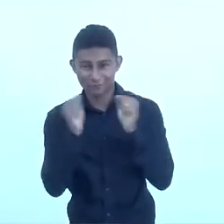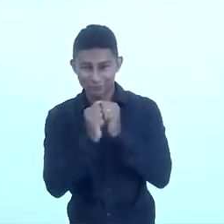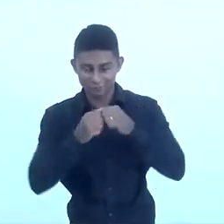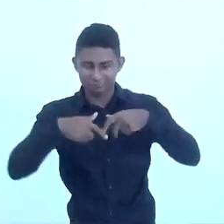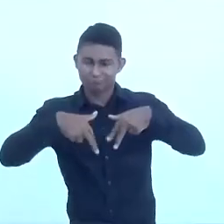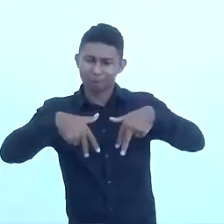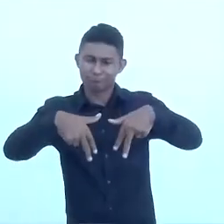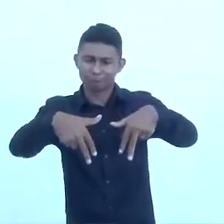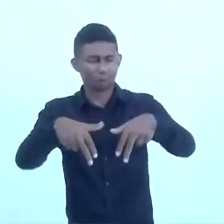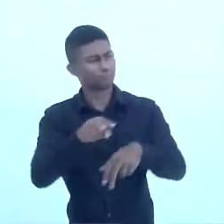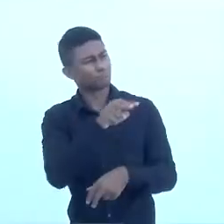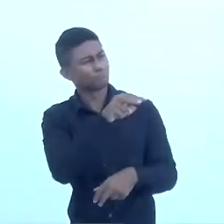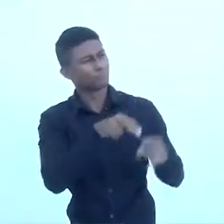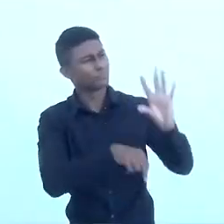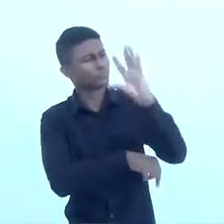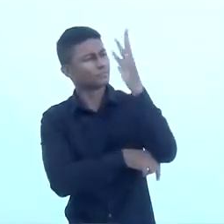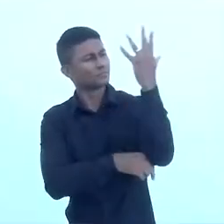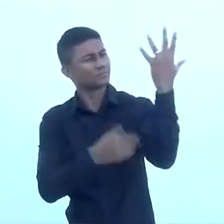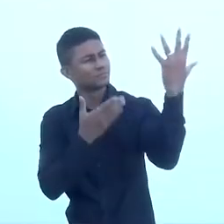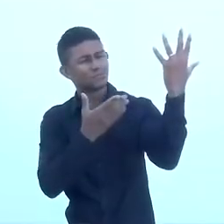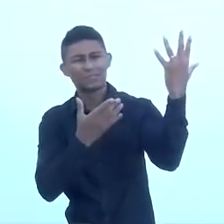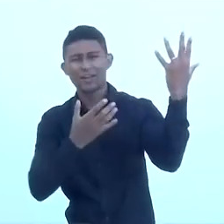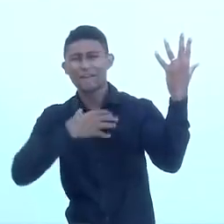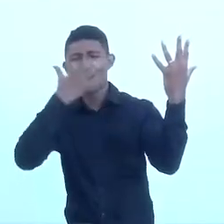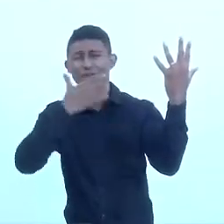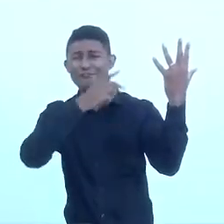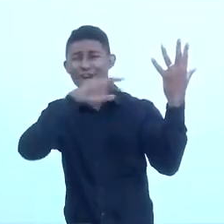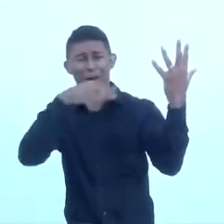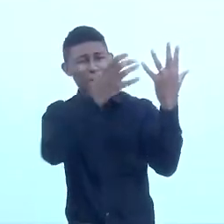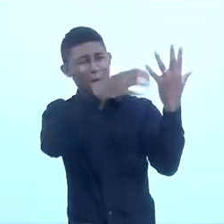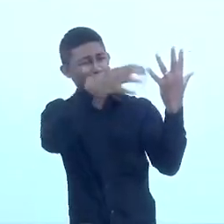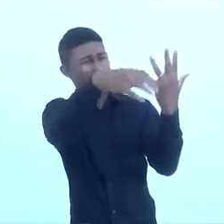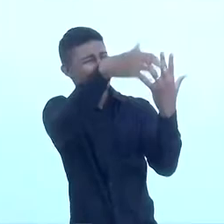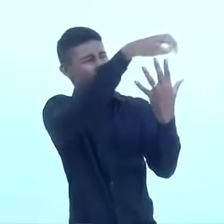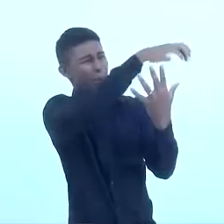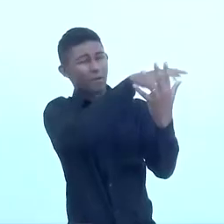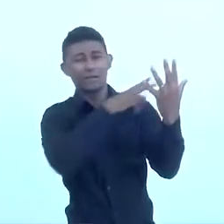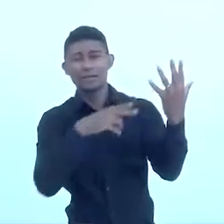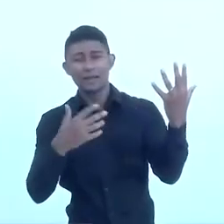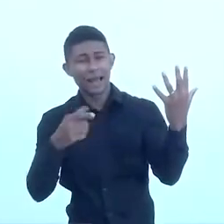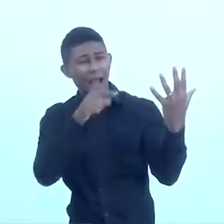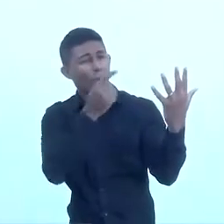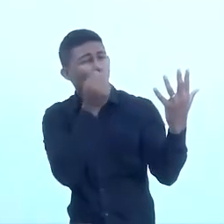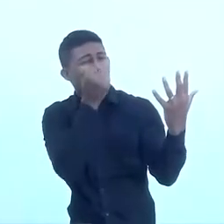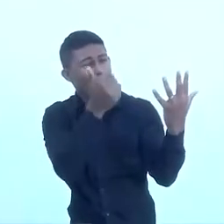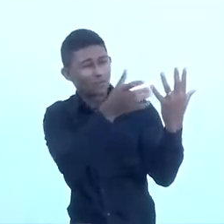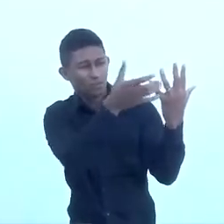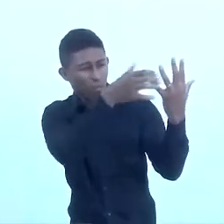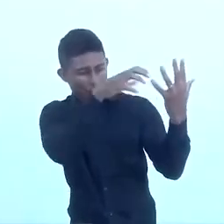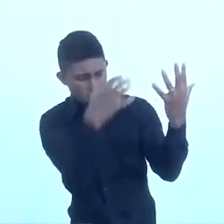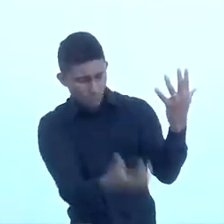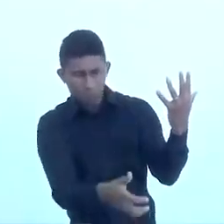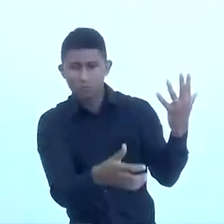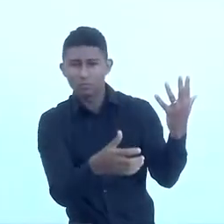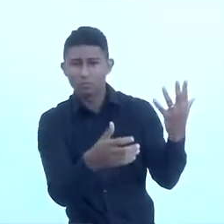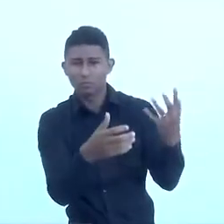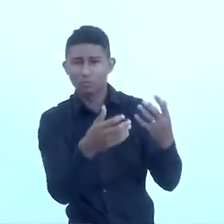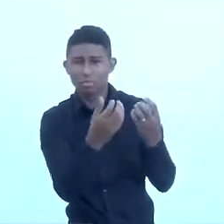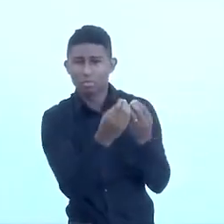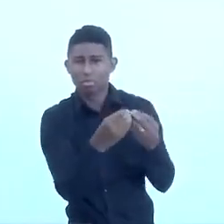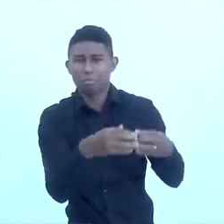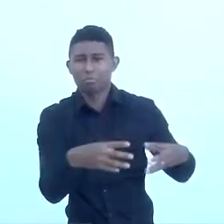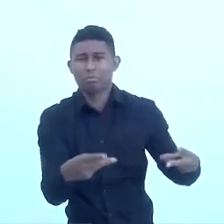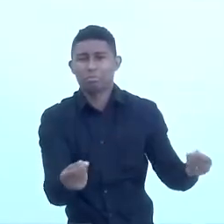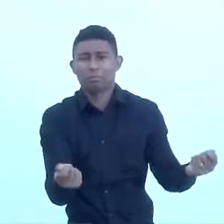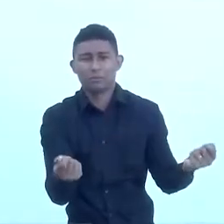de frutas, e as frutas iam cair, iam apodrecer, iam se perder. Estava para lá da cerca, então você estava roubando aquilo.